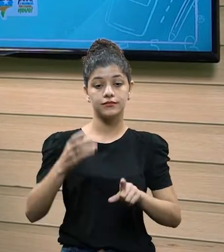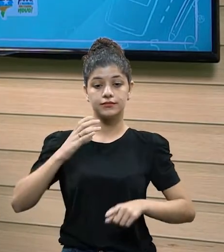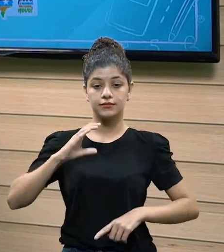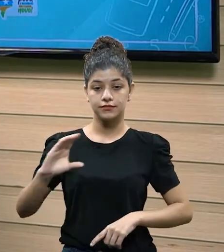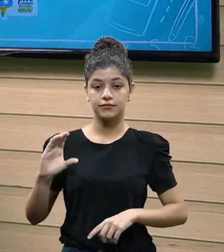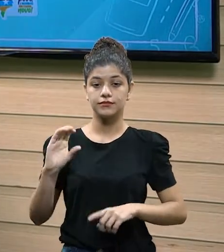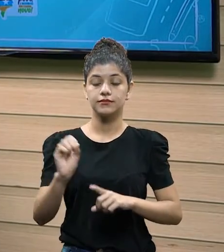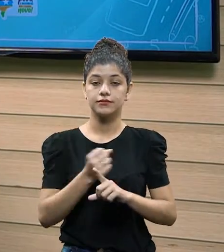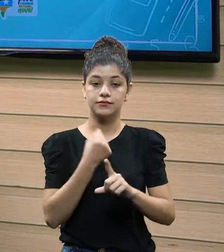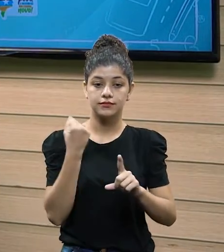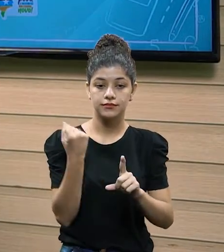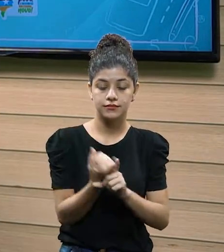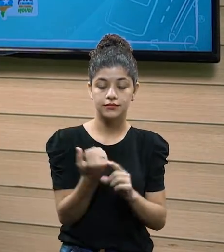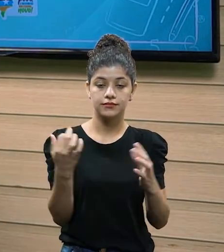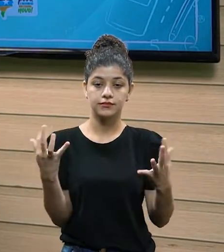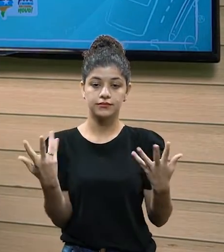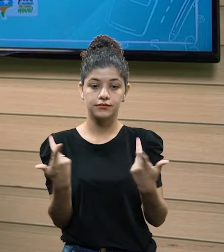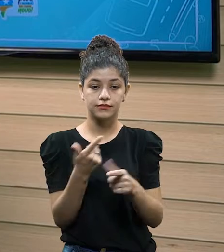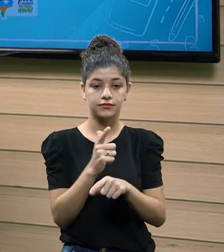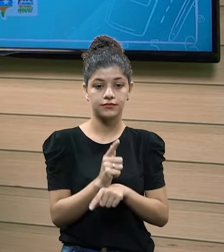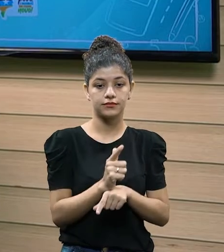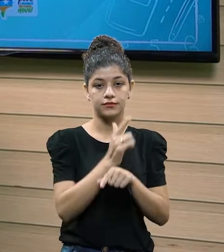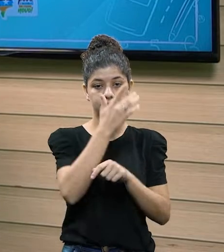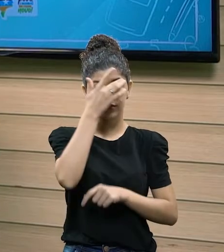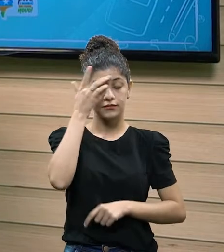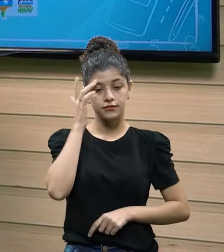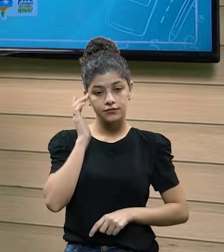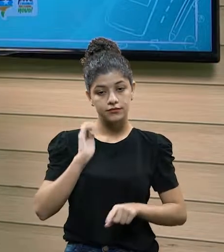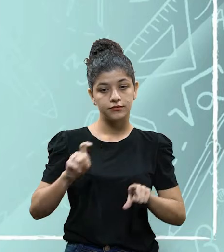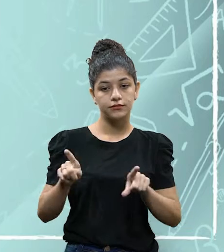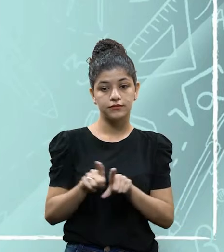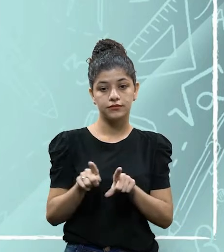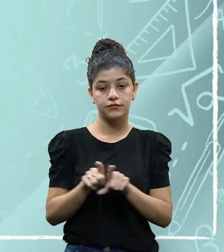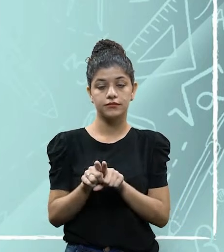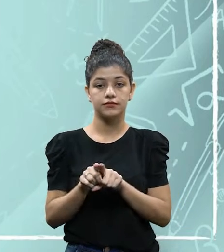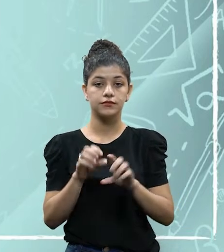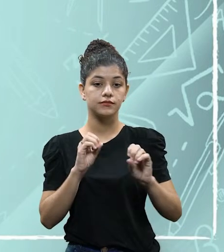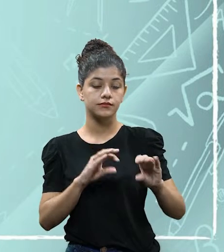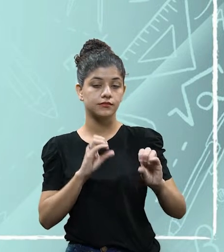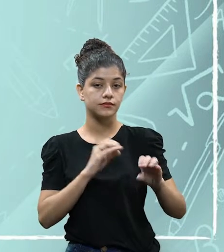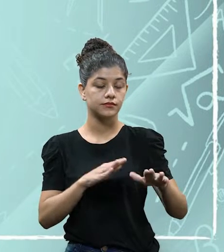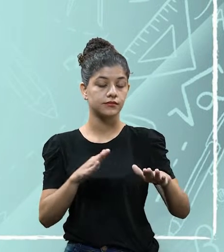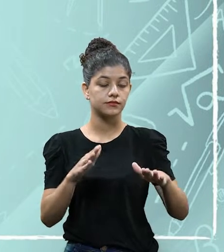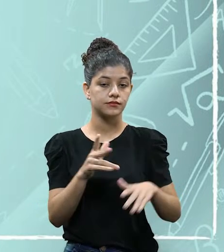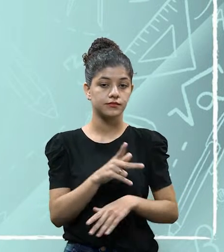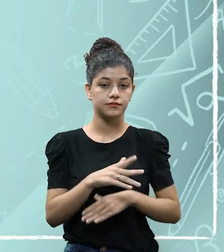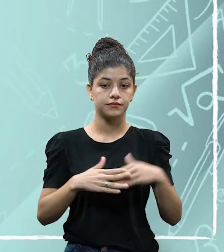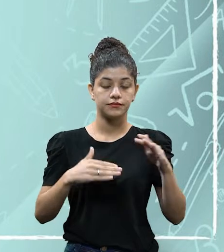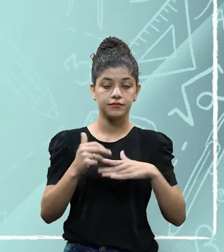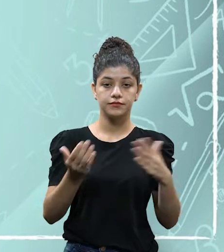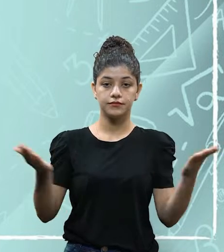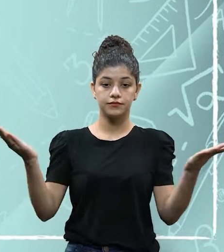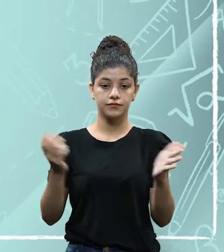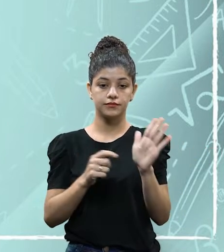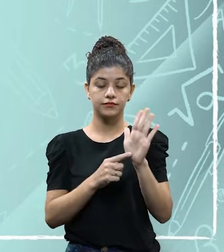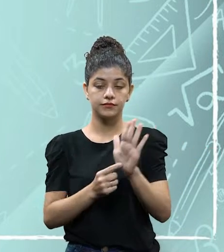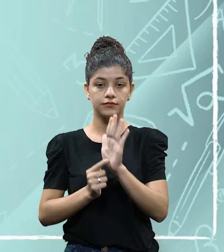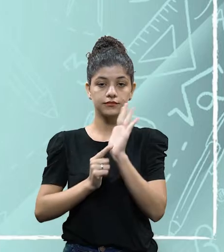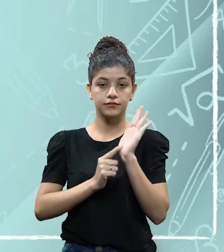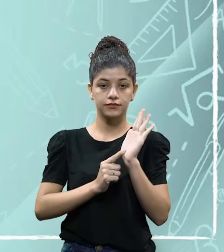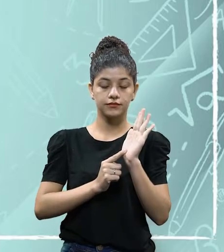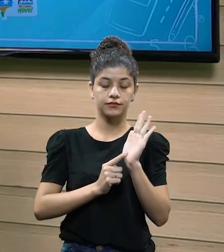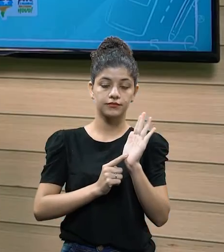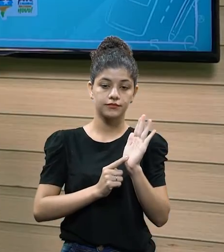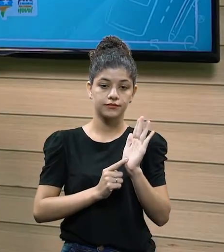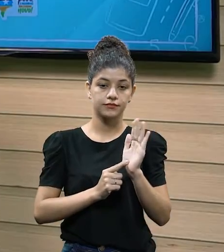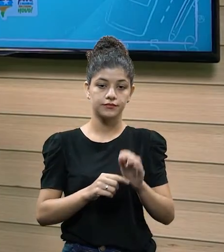especialista em Gestão de Pessoas e em Docência da Educação Profissional. E agora daremos continuidade à nossa disciplina Gestão de Pessoas